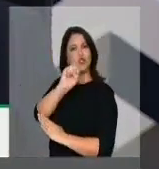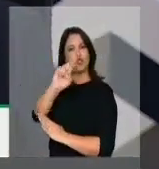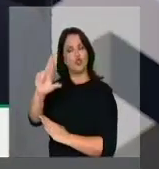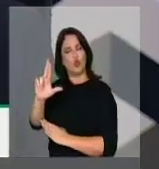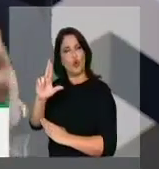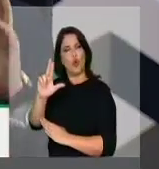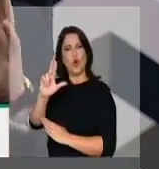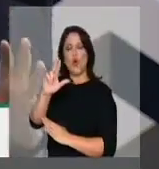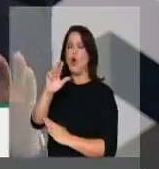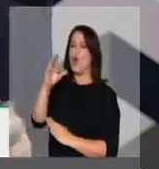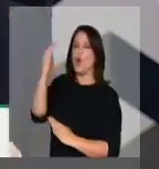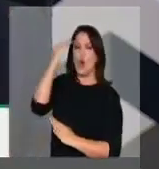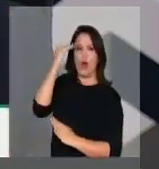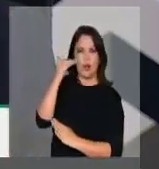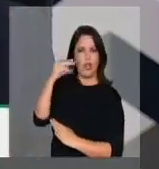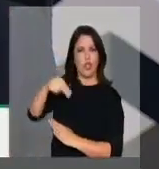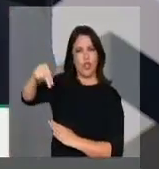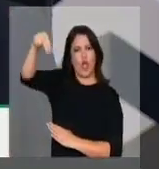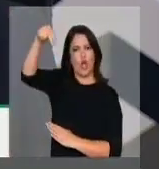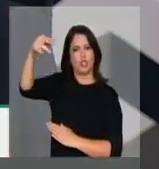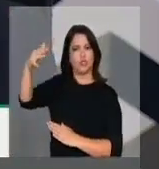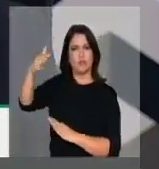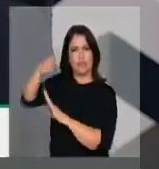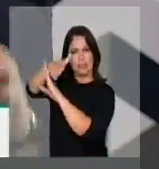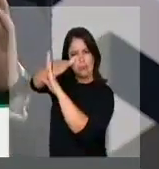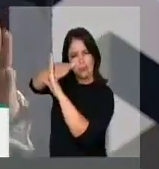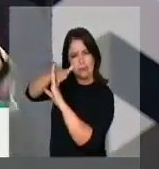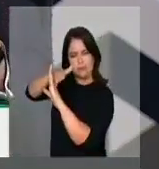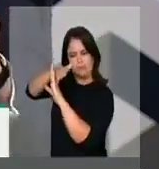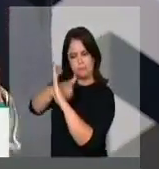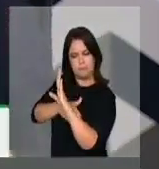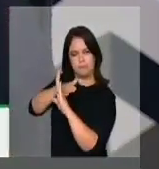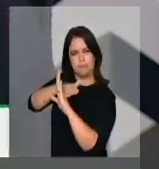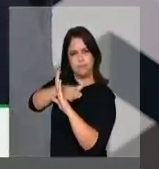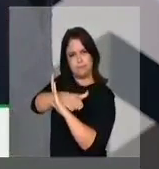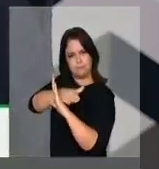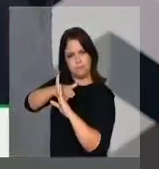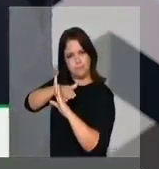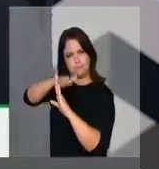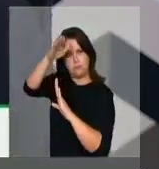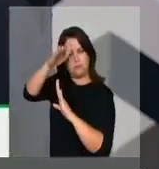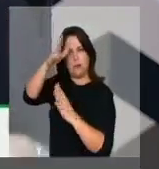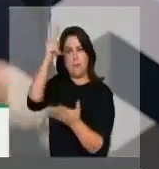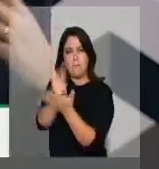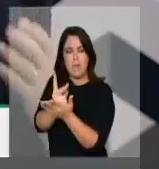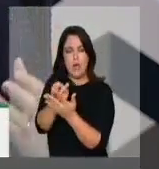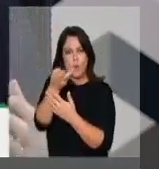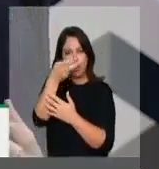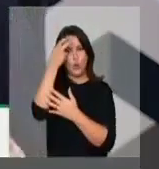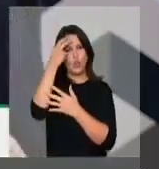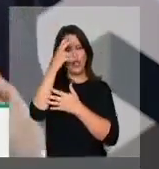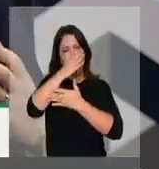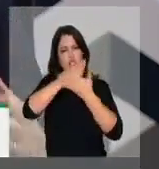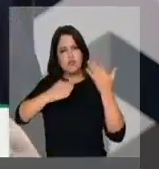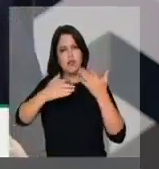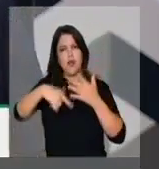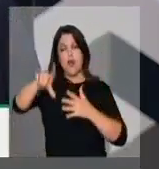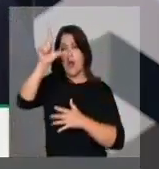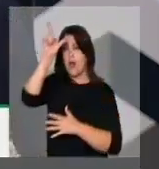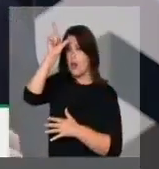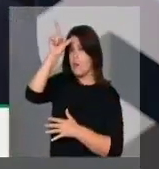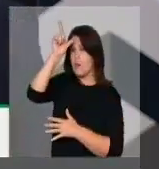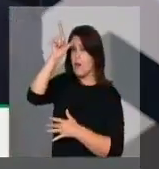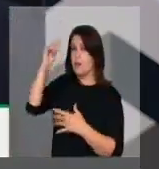Norte. E por algum motivo, essa mesma cultura dividida, na Alemanha Ocidental